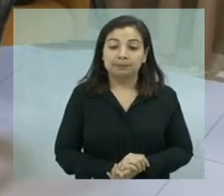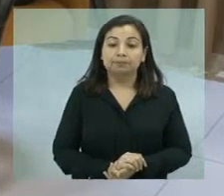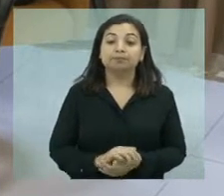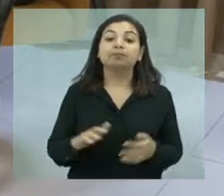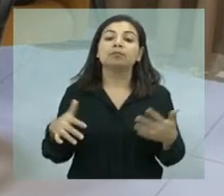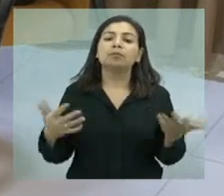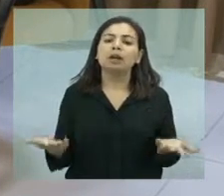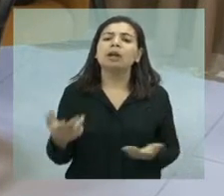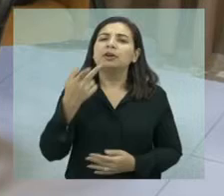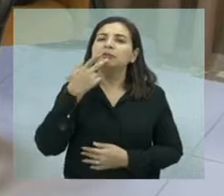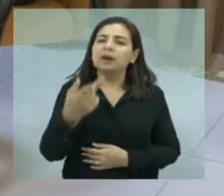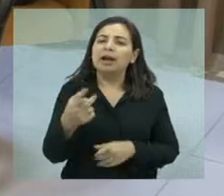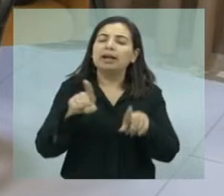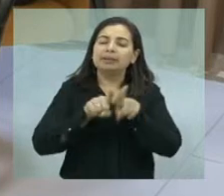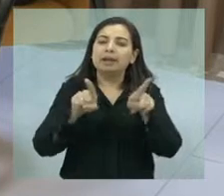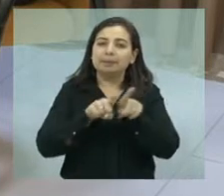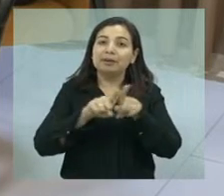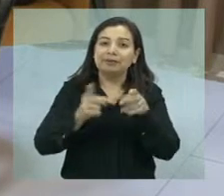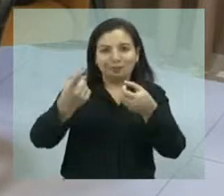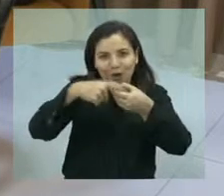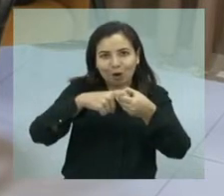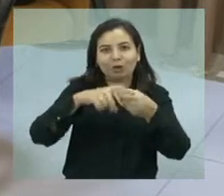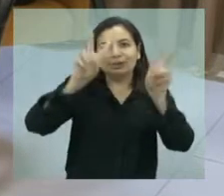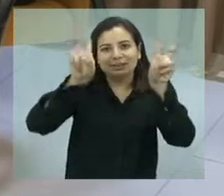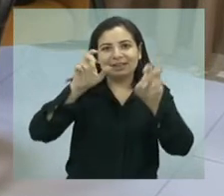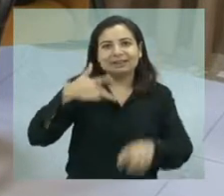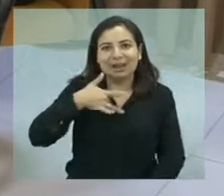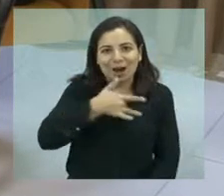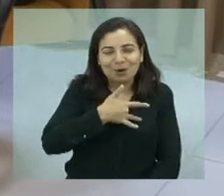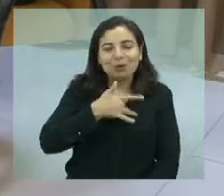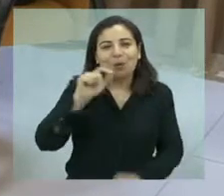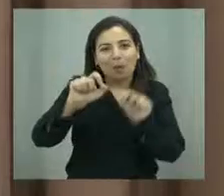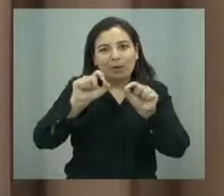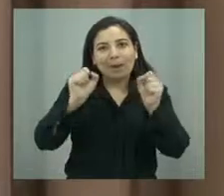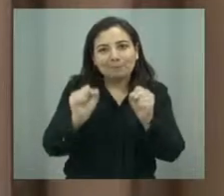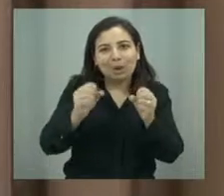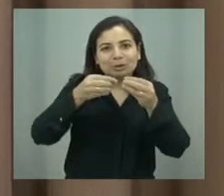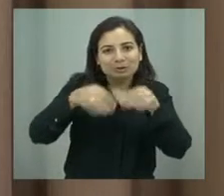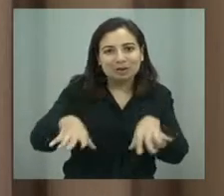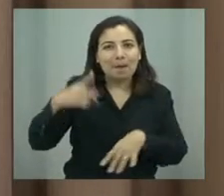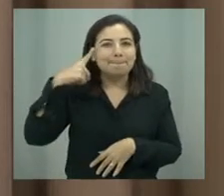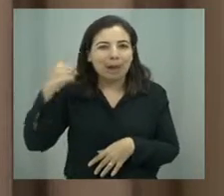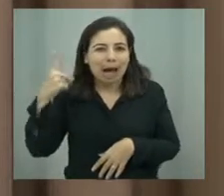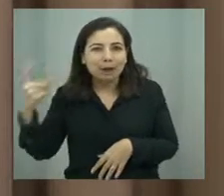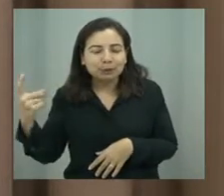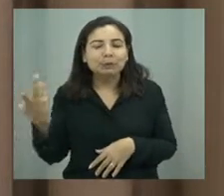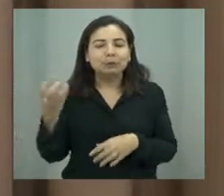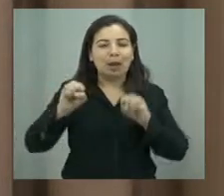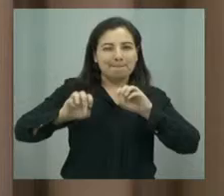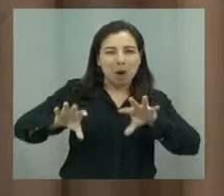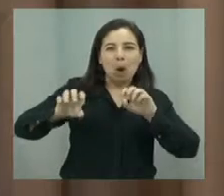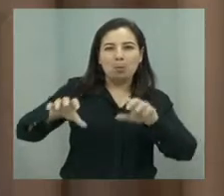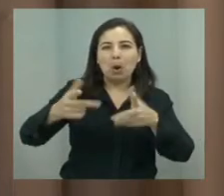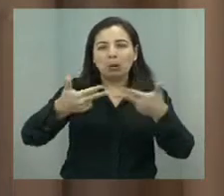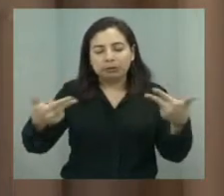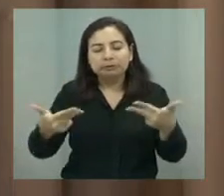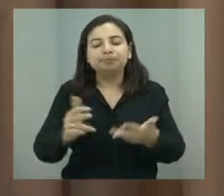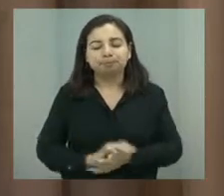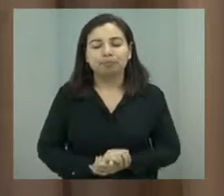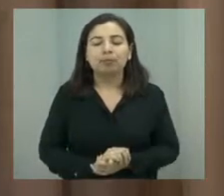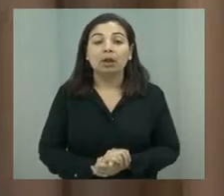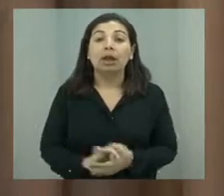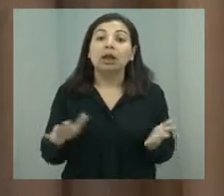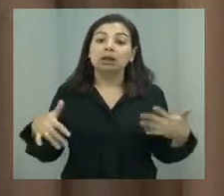saúde, quando se fala da poluição sonora, que maneira, né, a sociedade ela pode buscar se